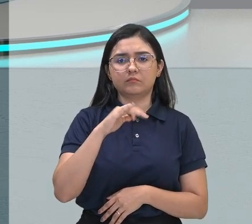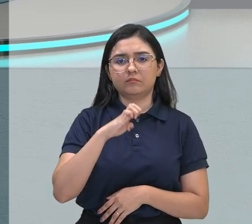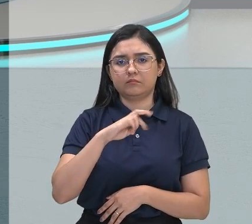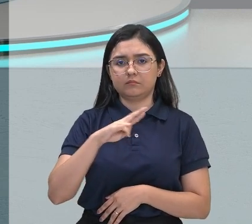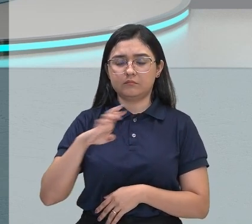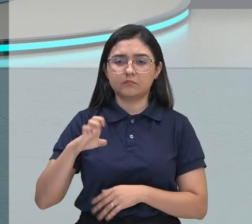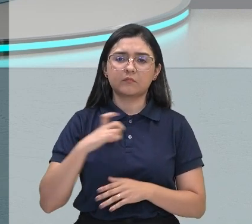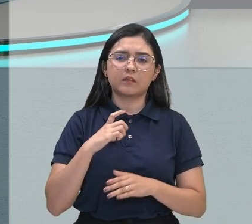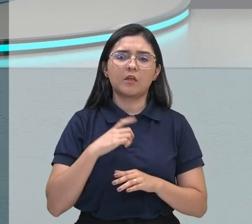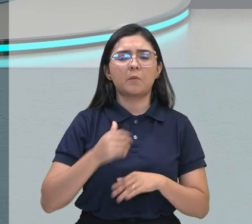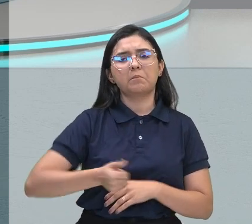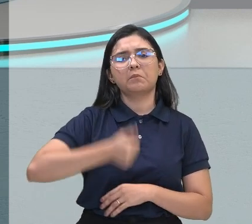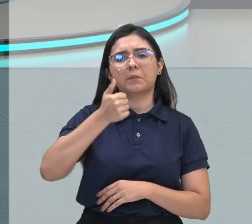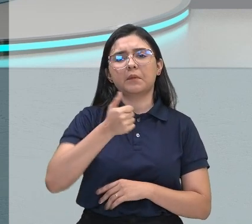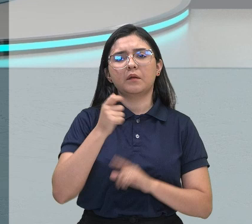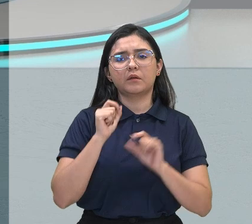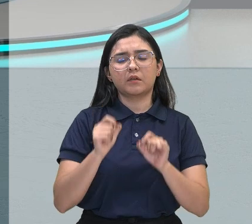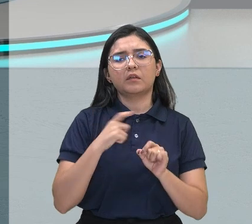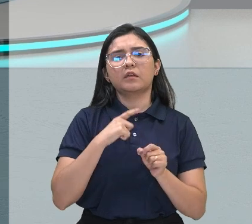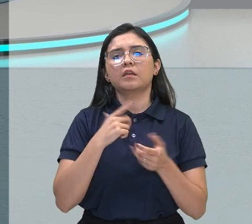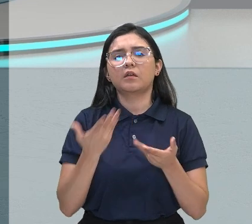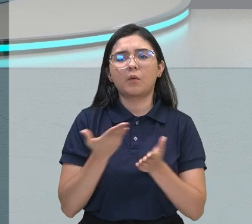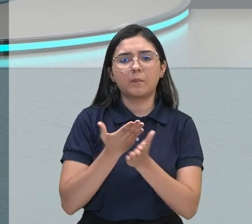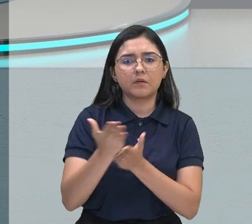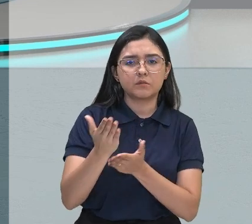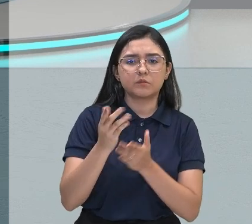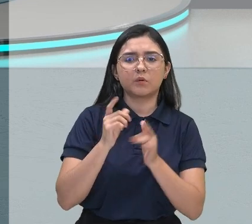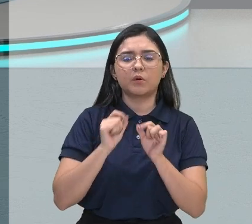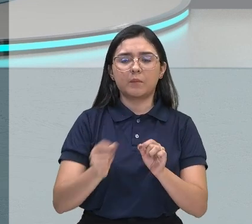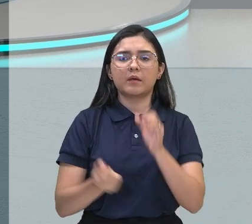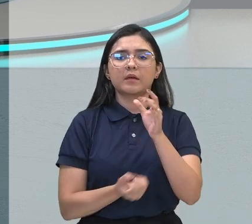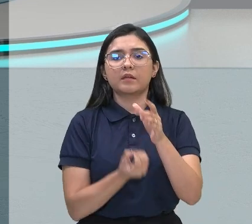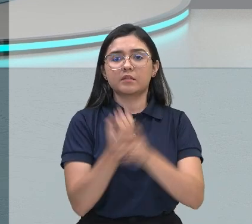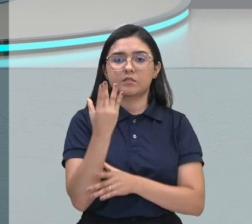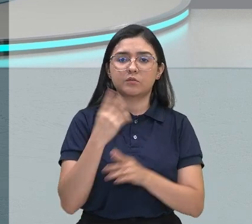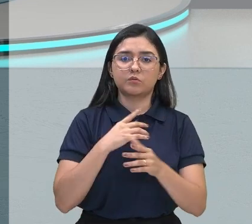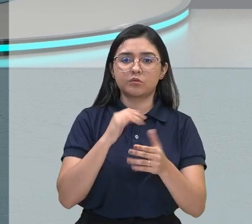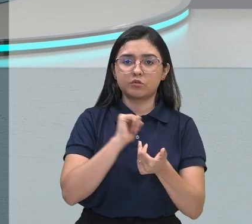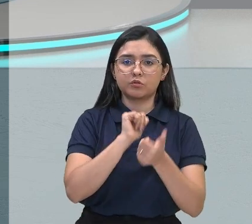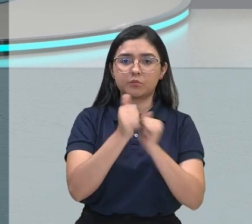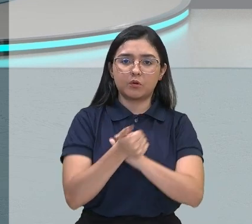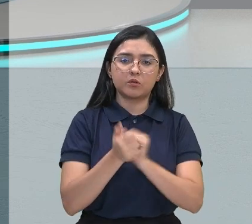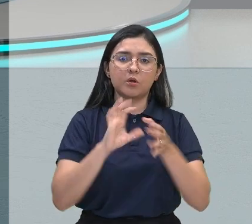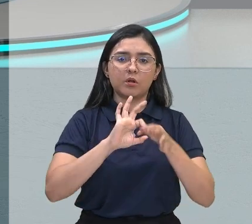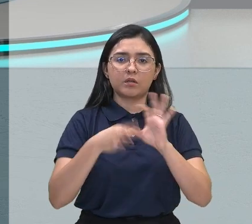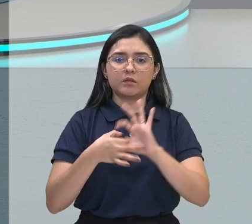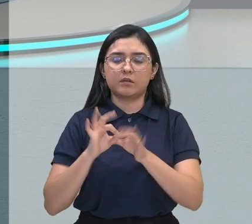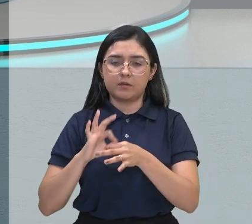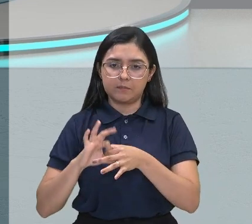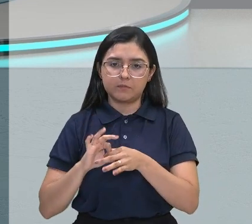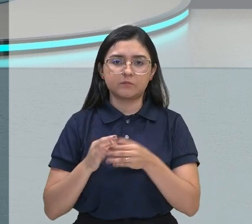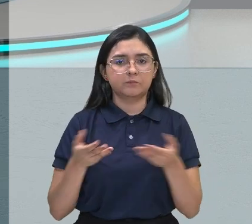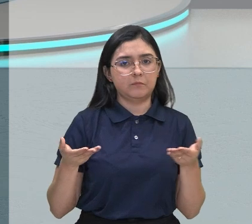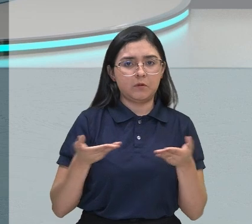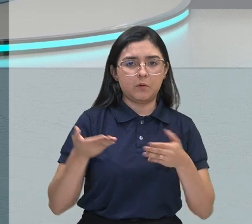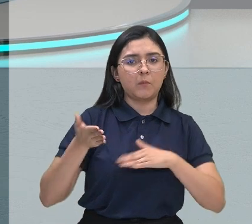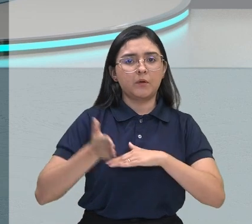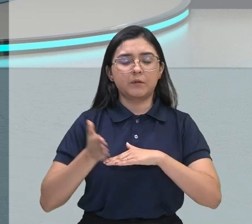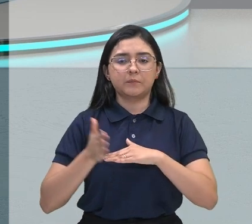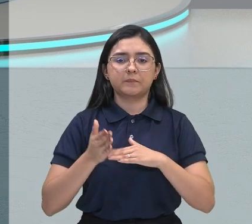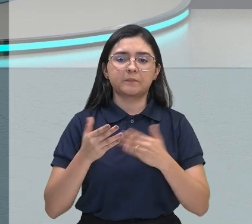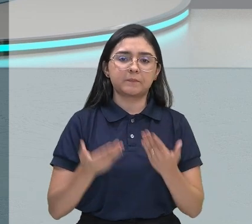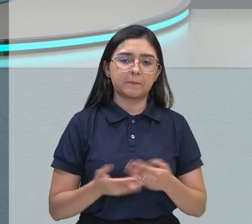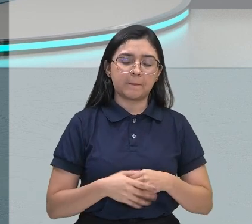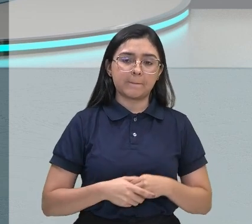capitaneou aí as iniciativas para a criação dos Jogos Olímpicos da Era Moderna, conferindo também esse novo